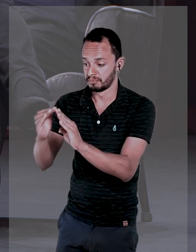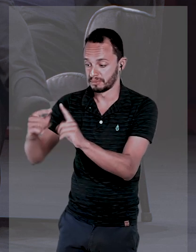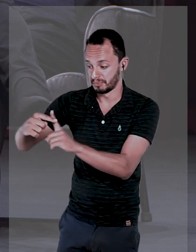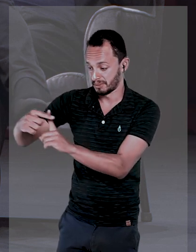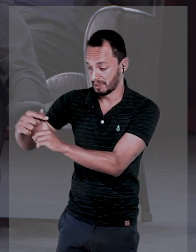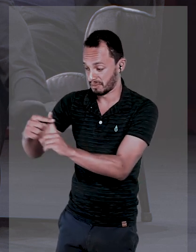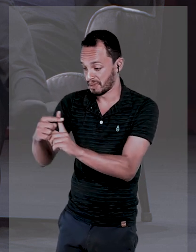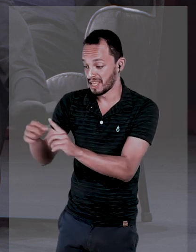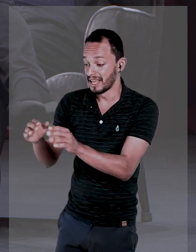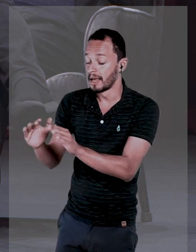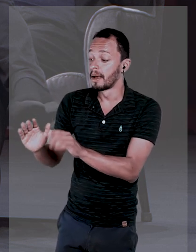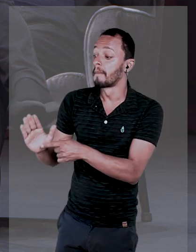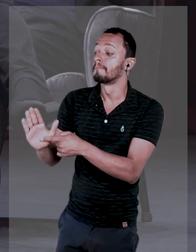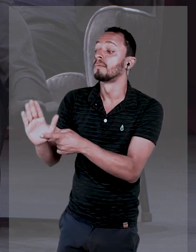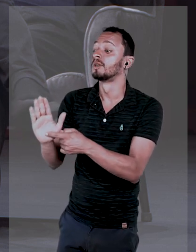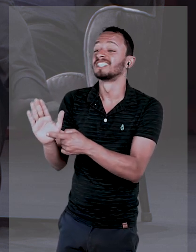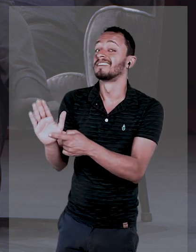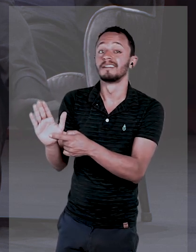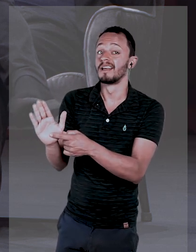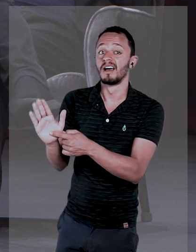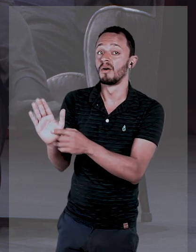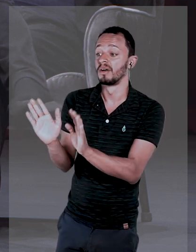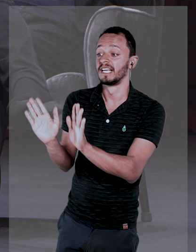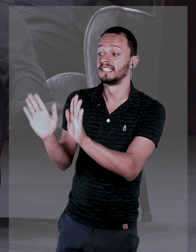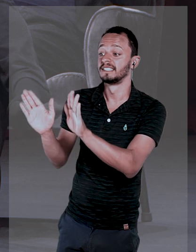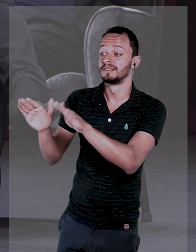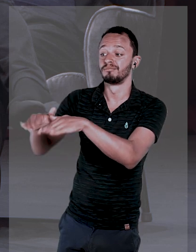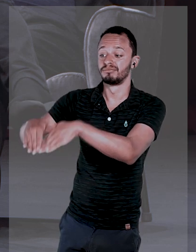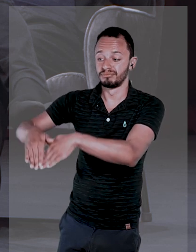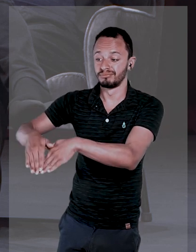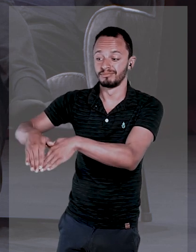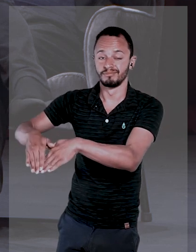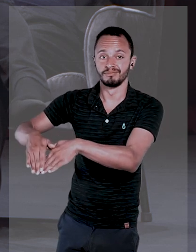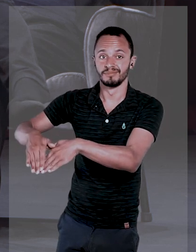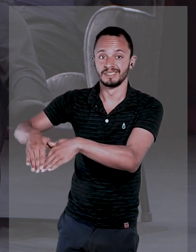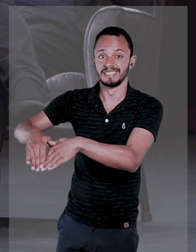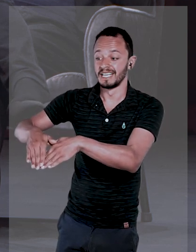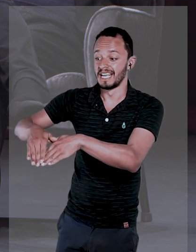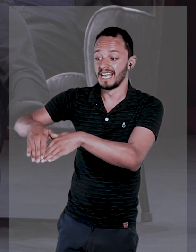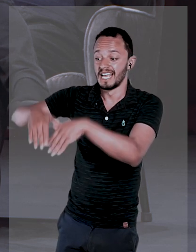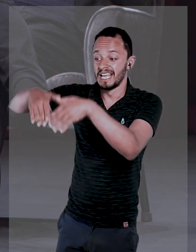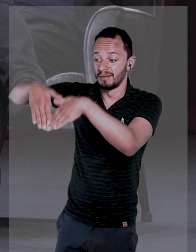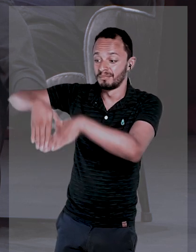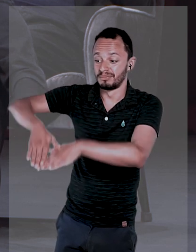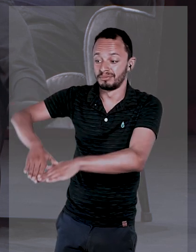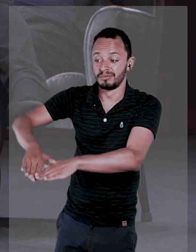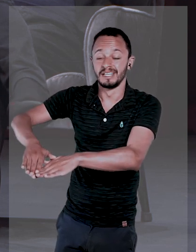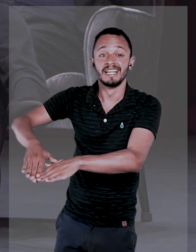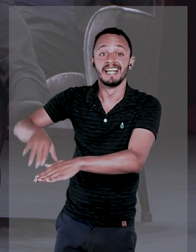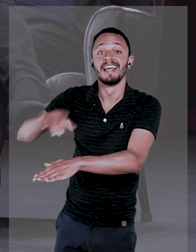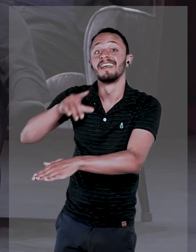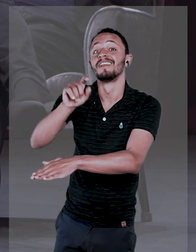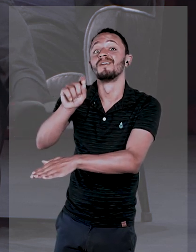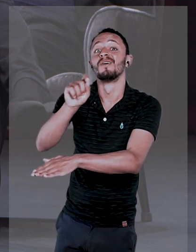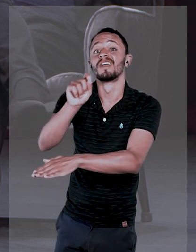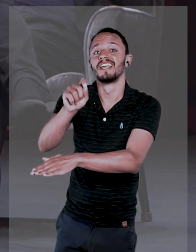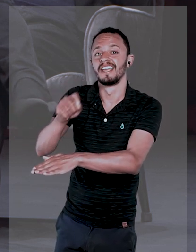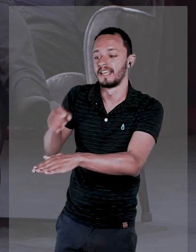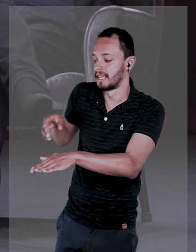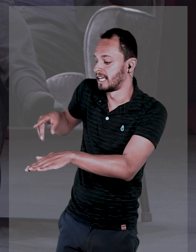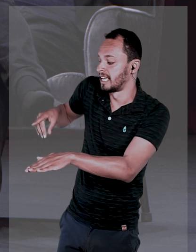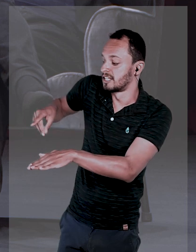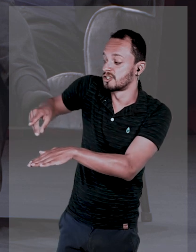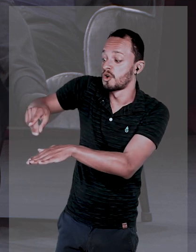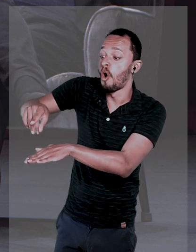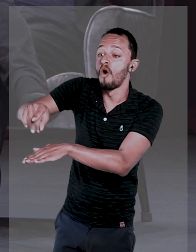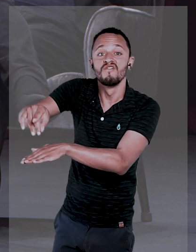monumento em homenagem e para memória dessa atrocidade. E por isso hoje o cemitério está